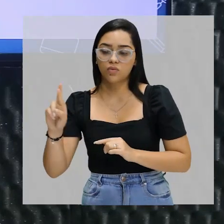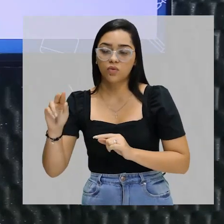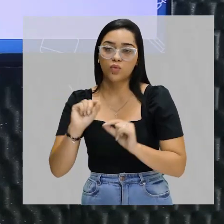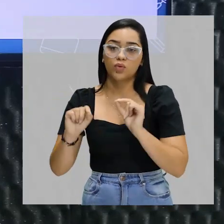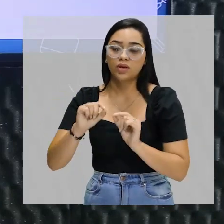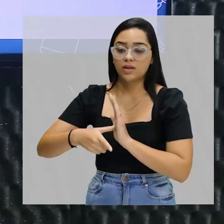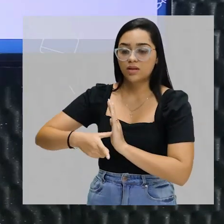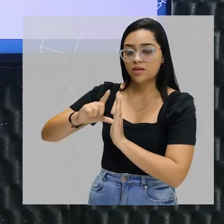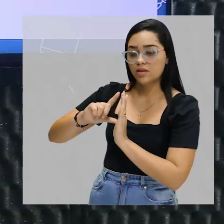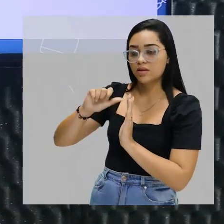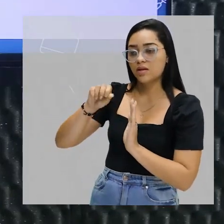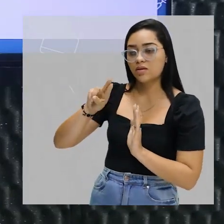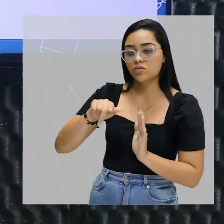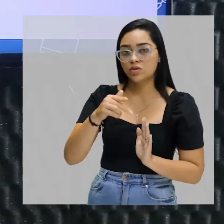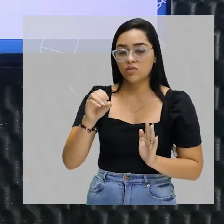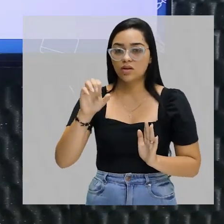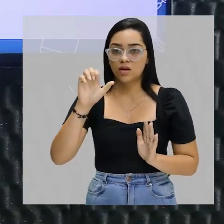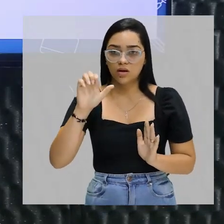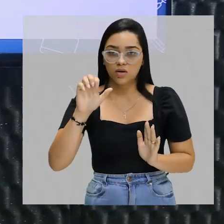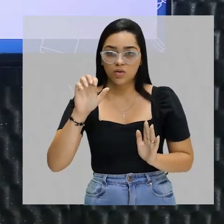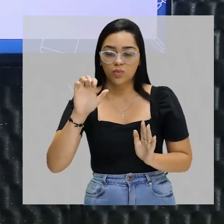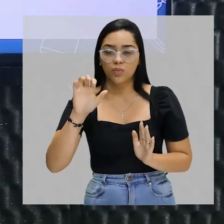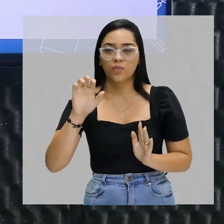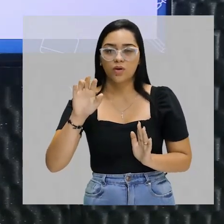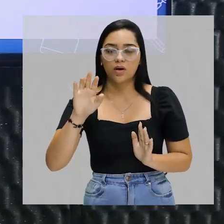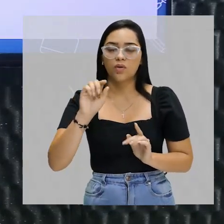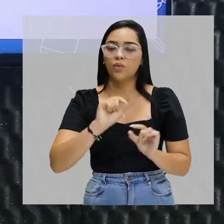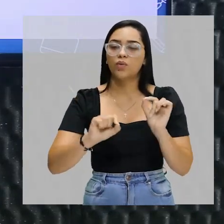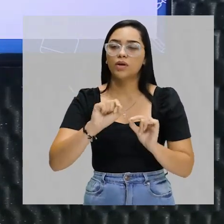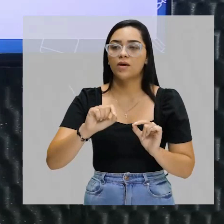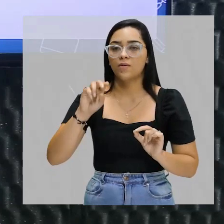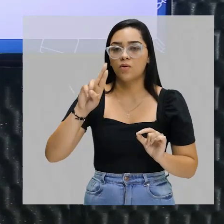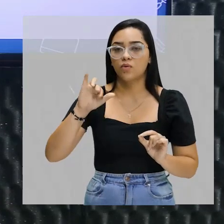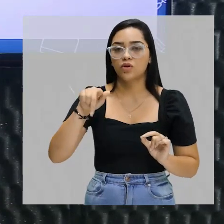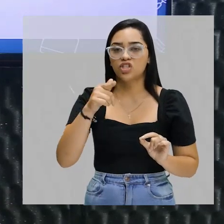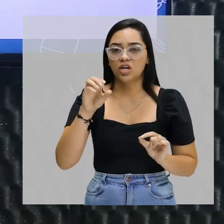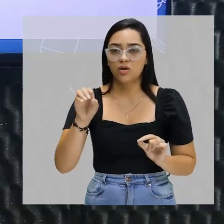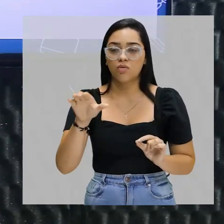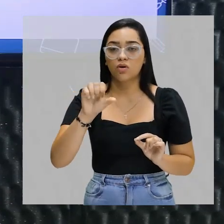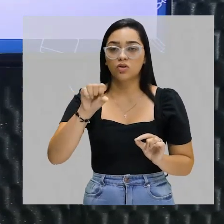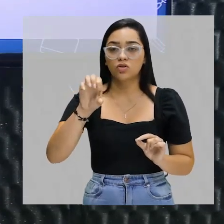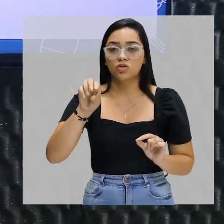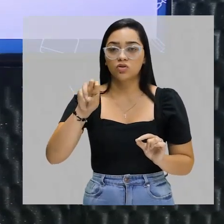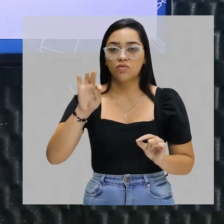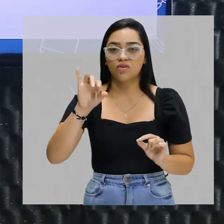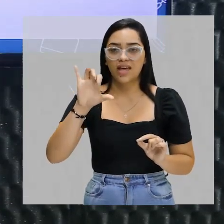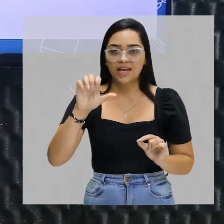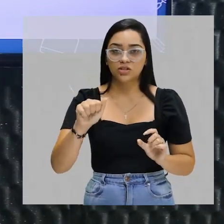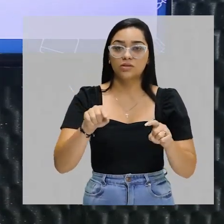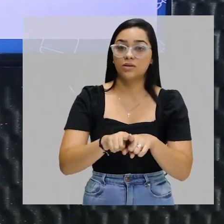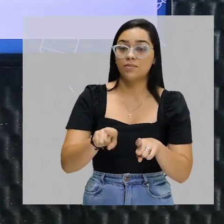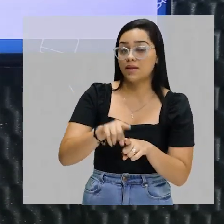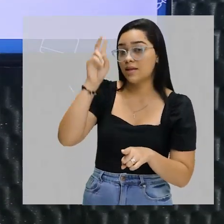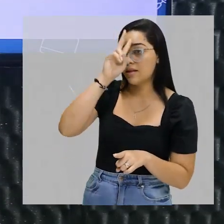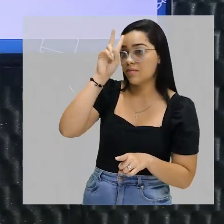União das repúblicas socialistas soviéticas a famosa União so tá bom sempre lembrando antes da